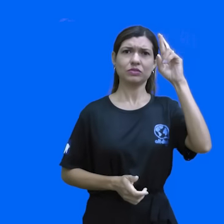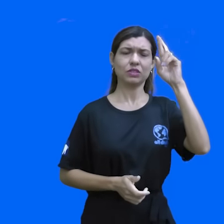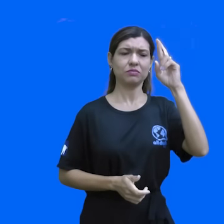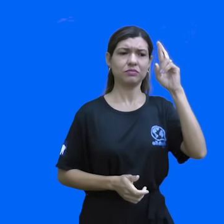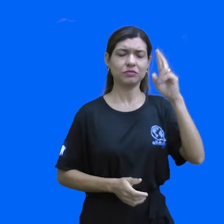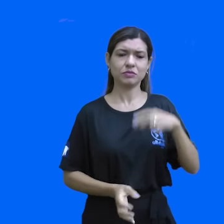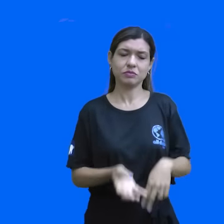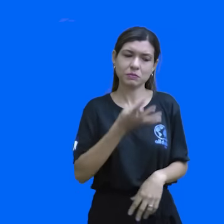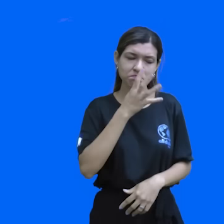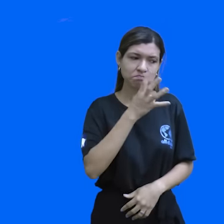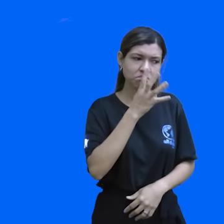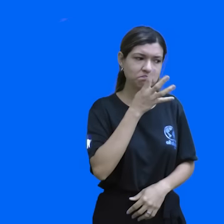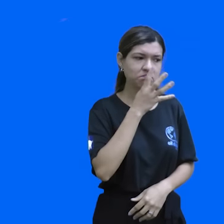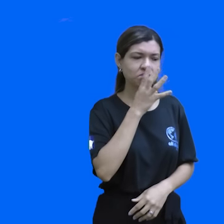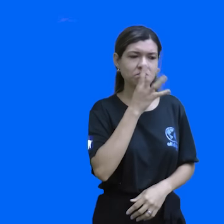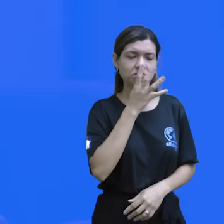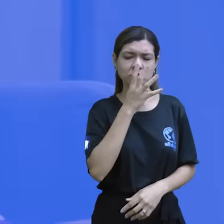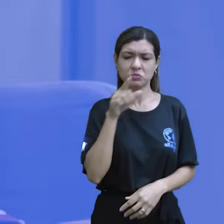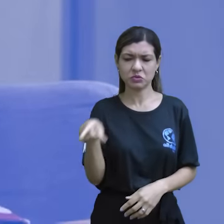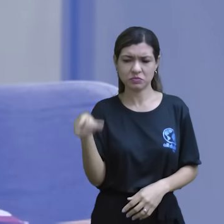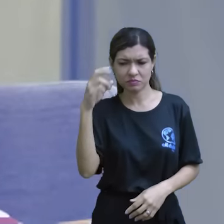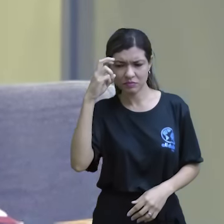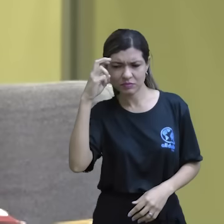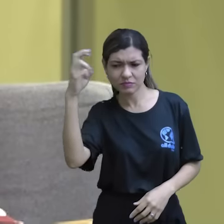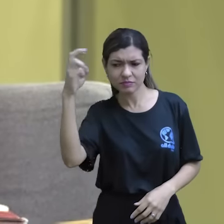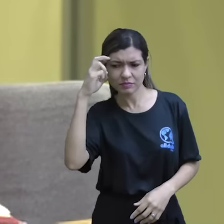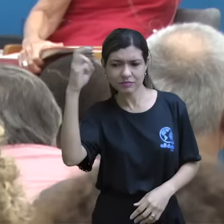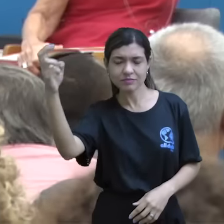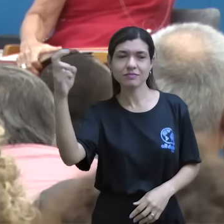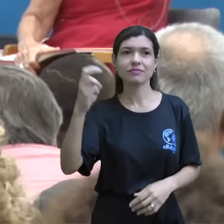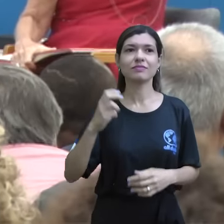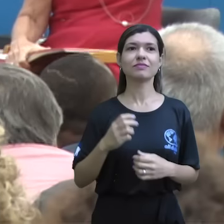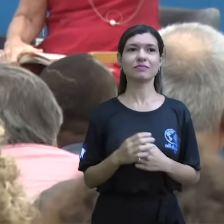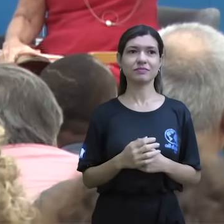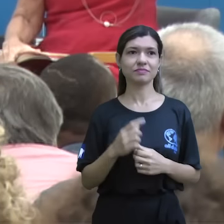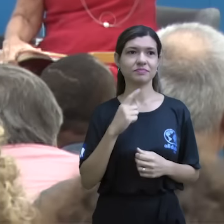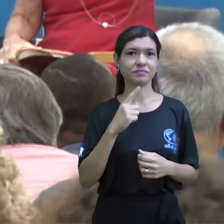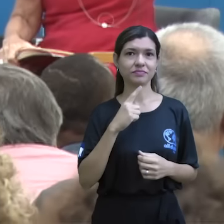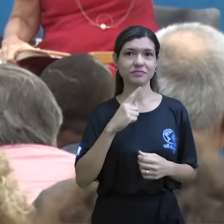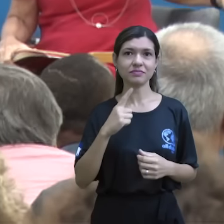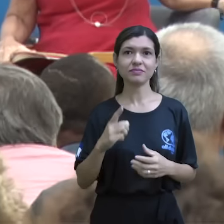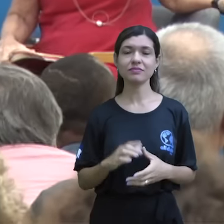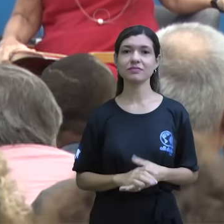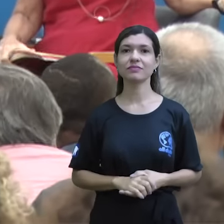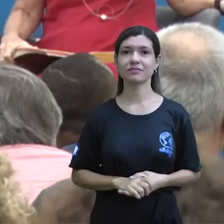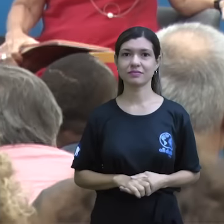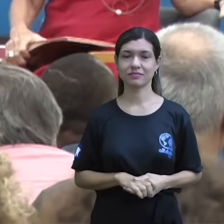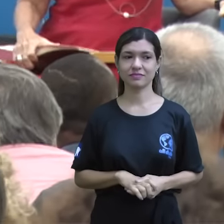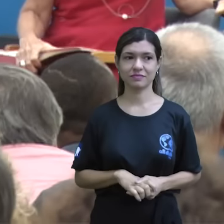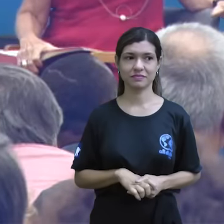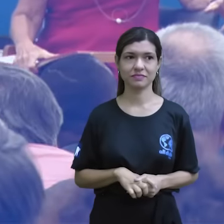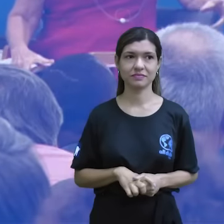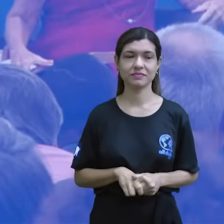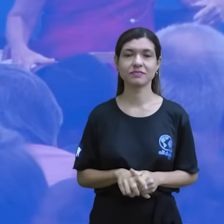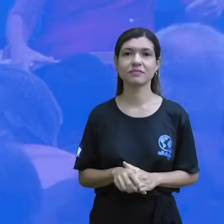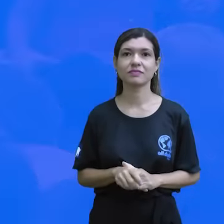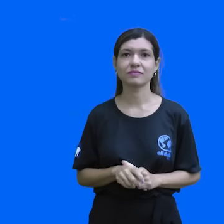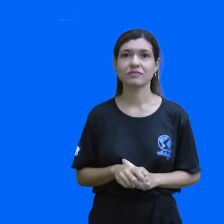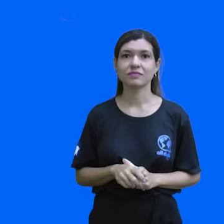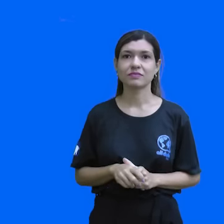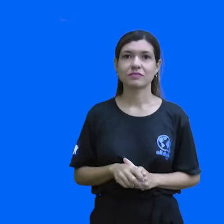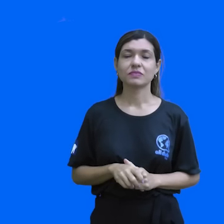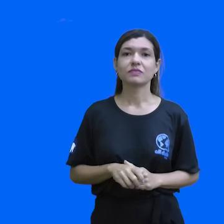Essa é da segunda internação, em 19. E essa anamnese, nessa entrada pode aí, virar mais